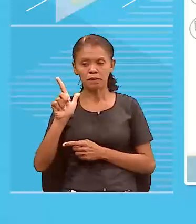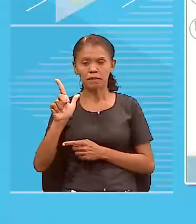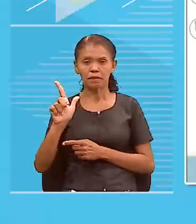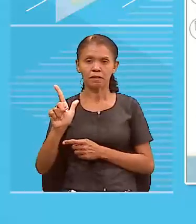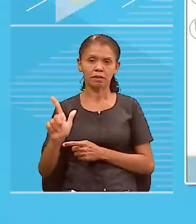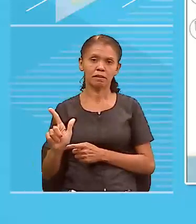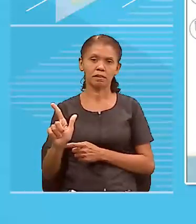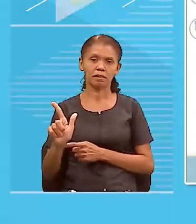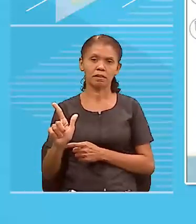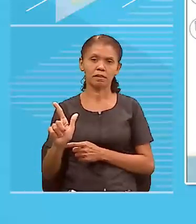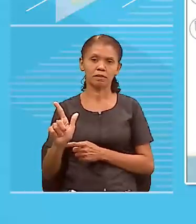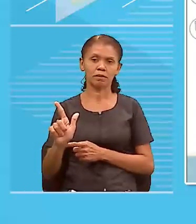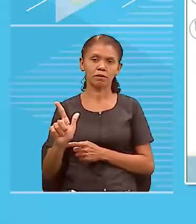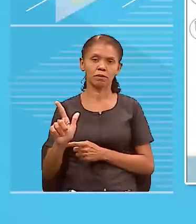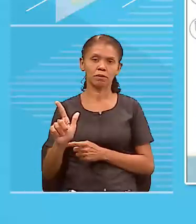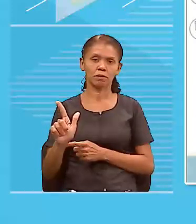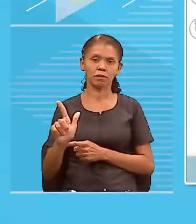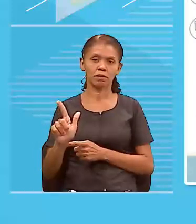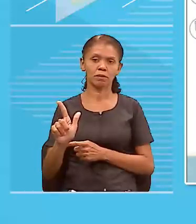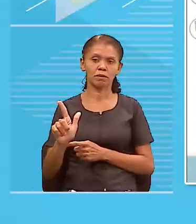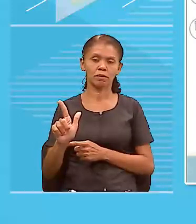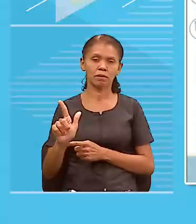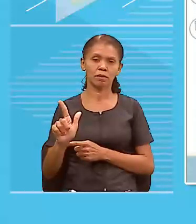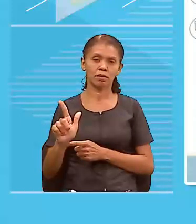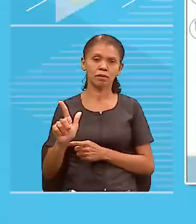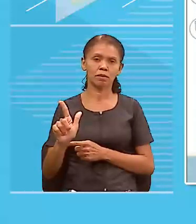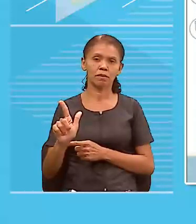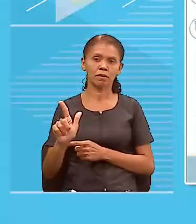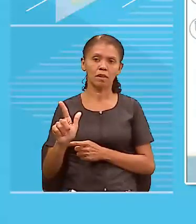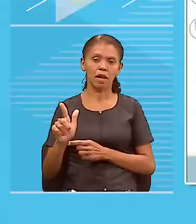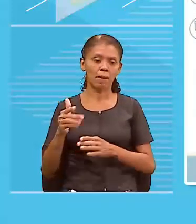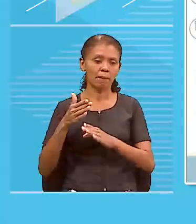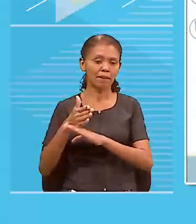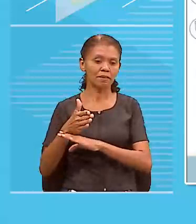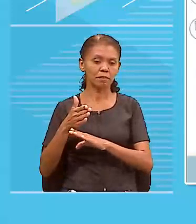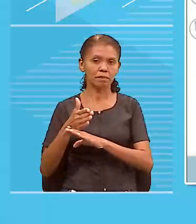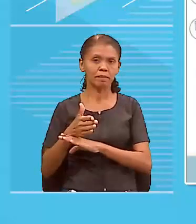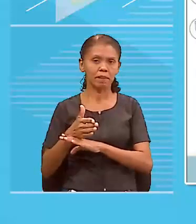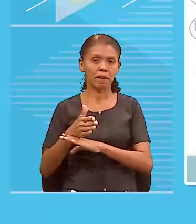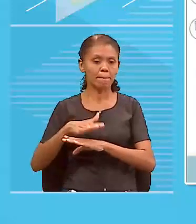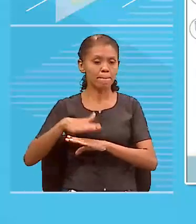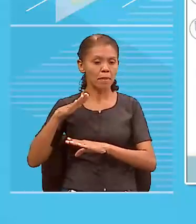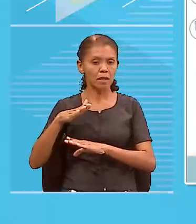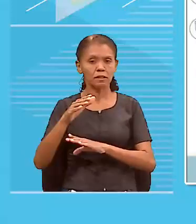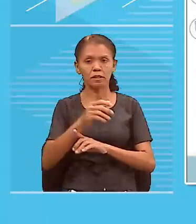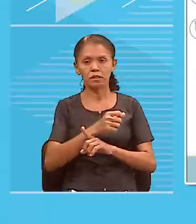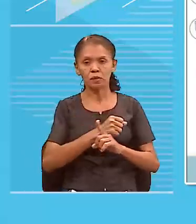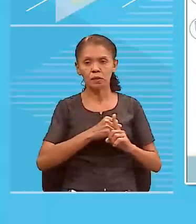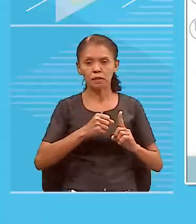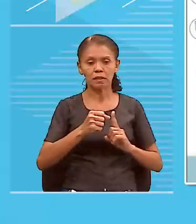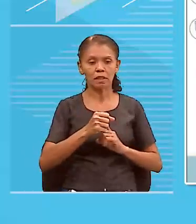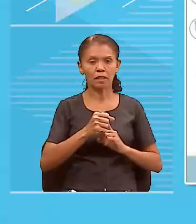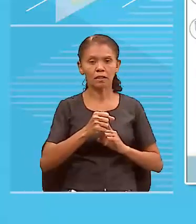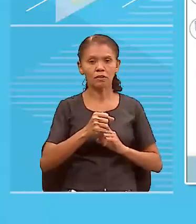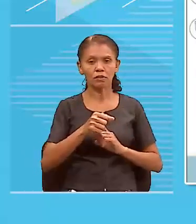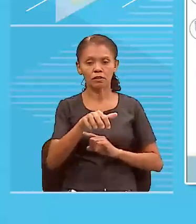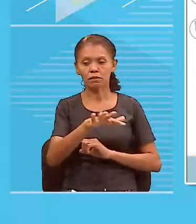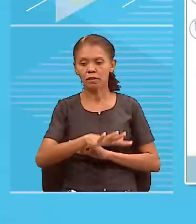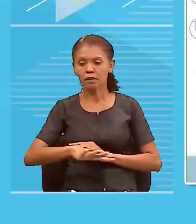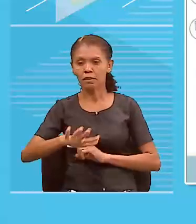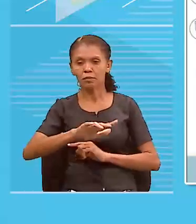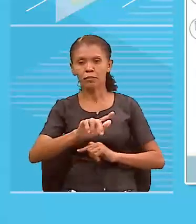que de estudo para ver as novas tendências de mercado e etc Então tudo isso